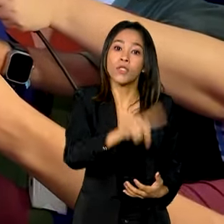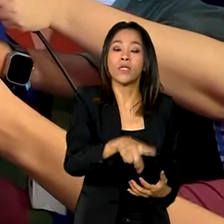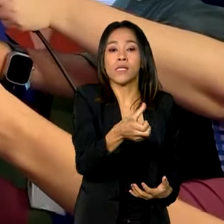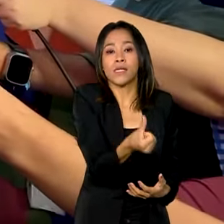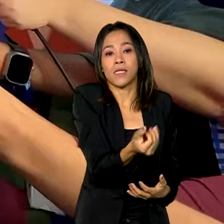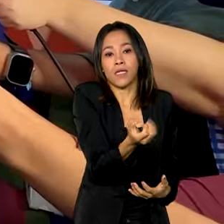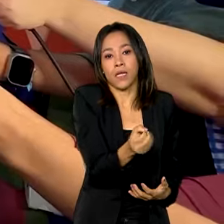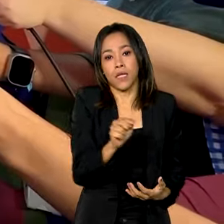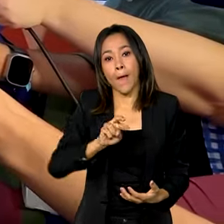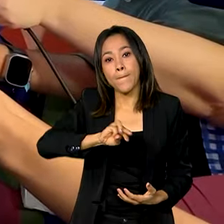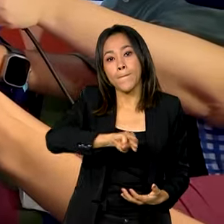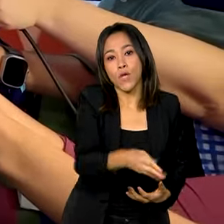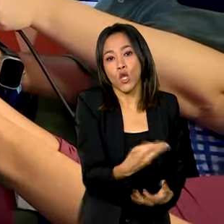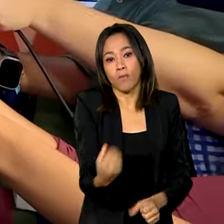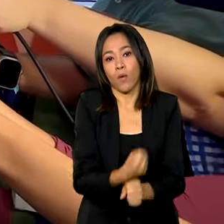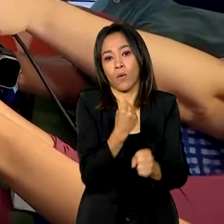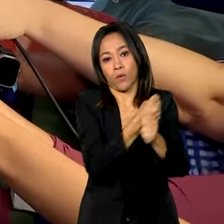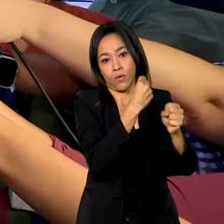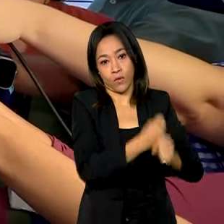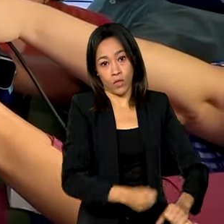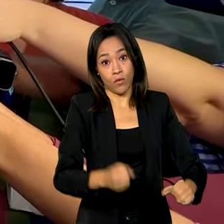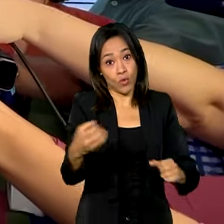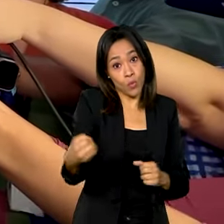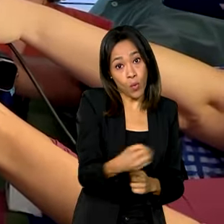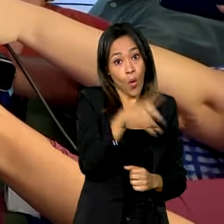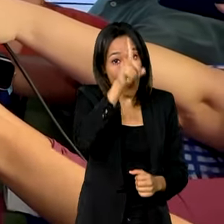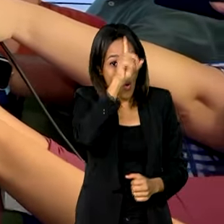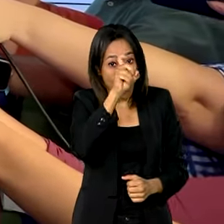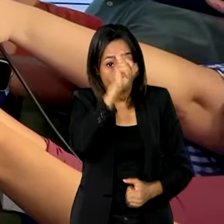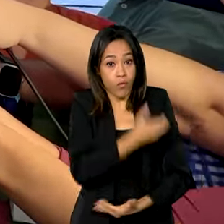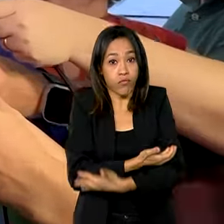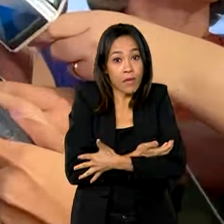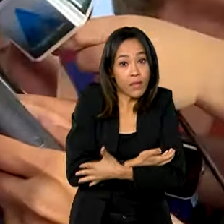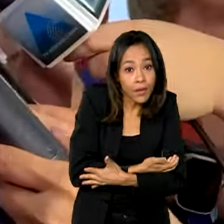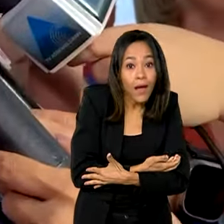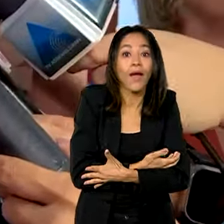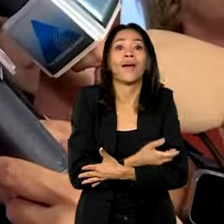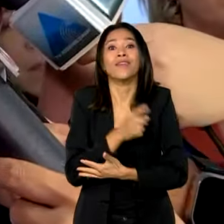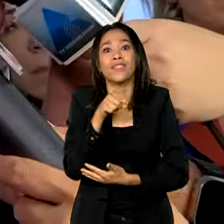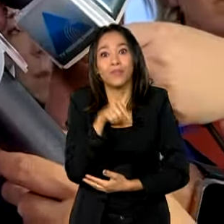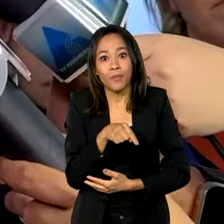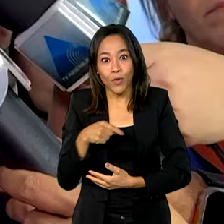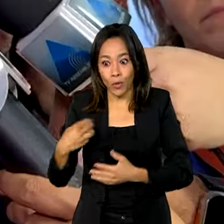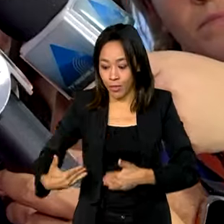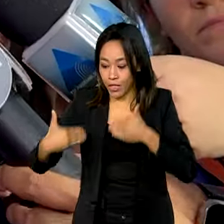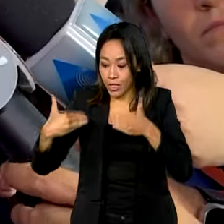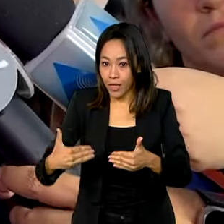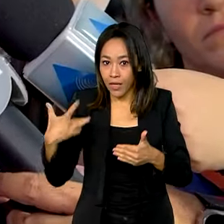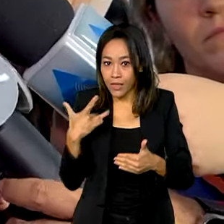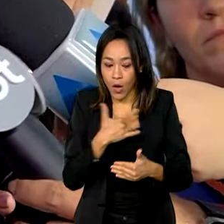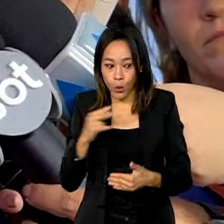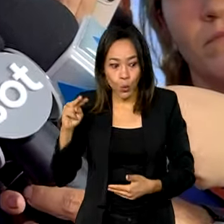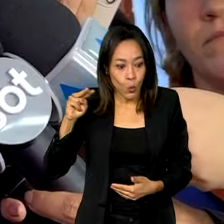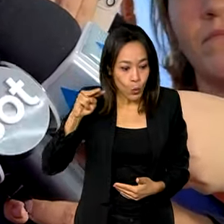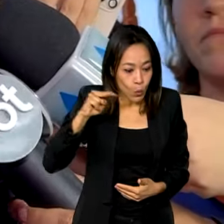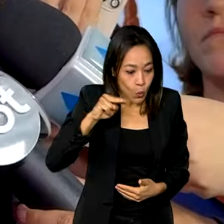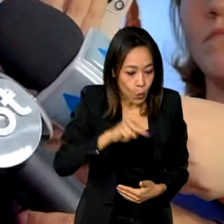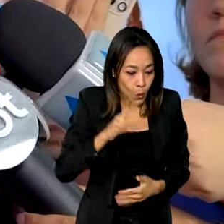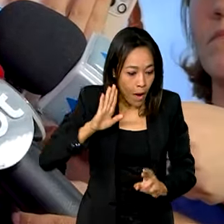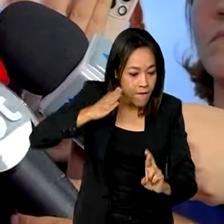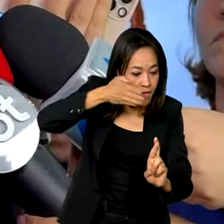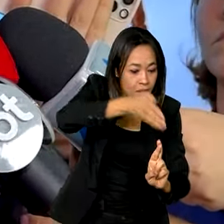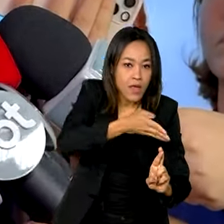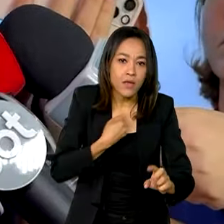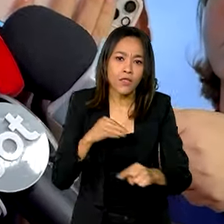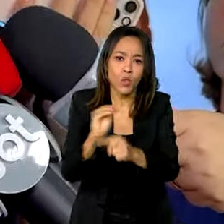pra Construção da nova maternidade tá sendo vista pelo Ministério da Saúde como uma grande referência de cuidado de saúde da